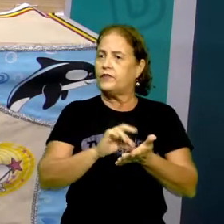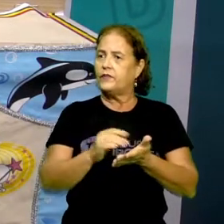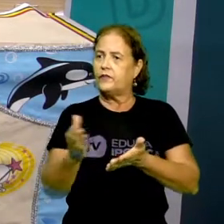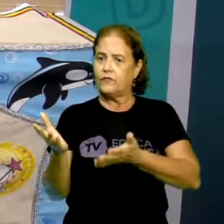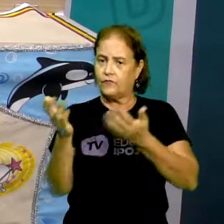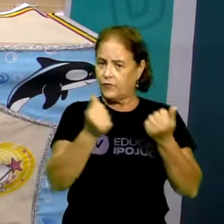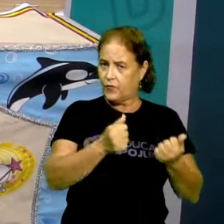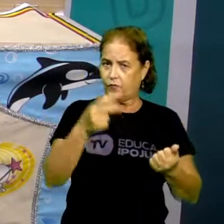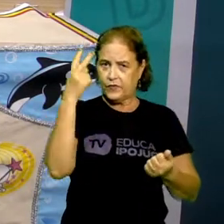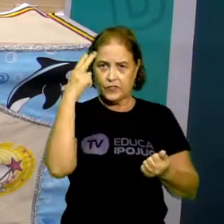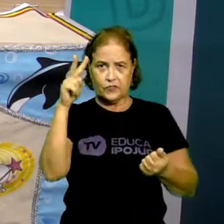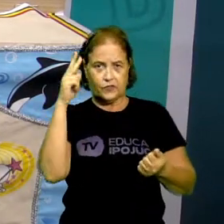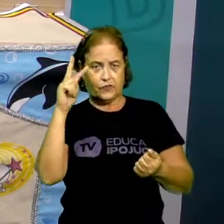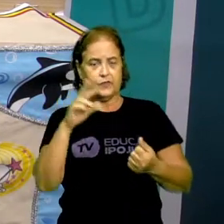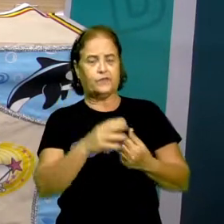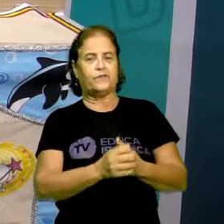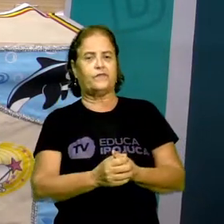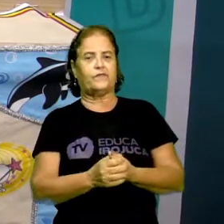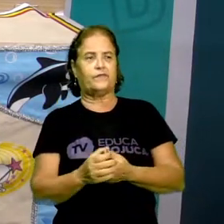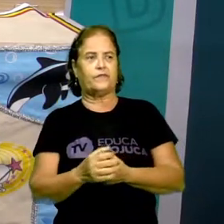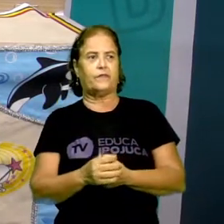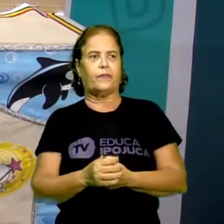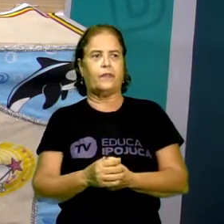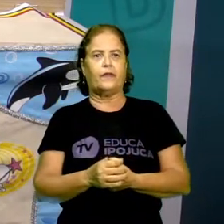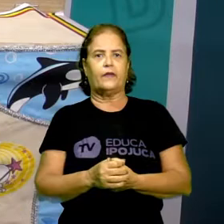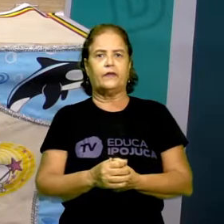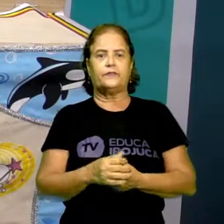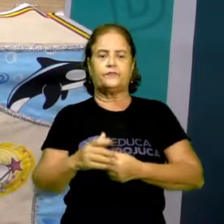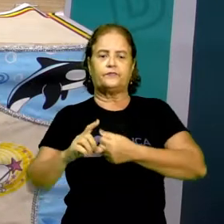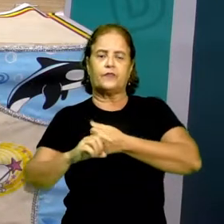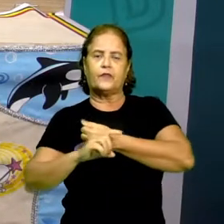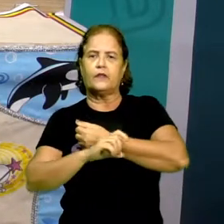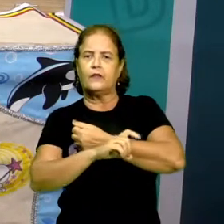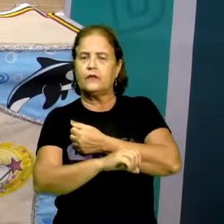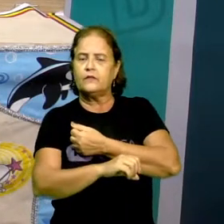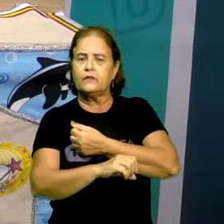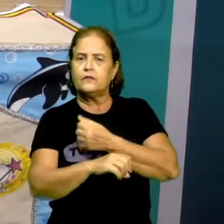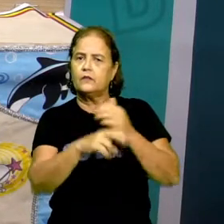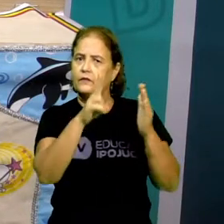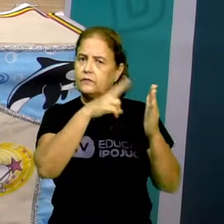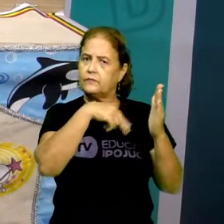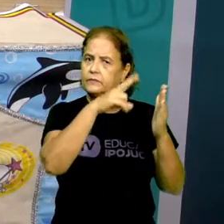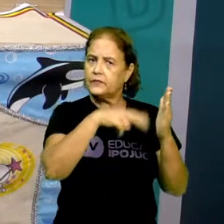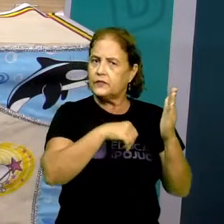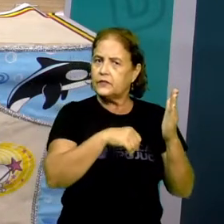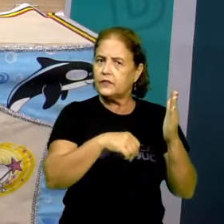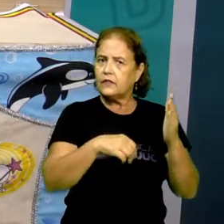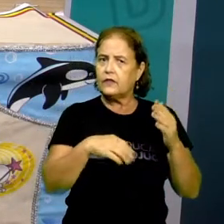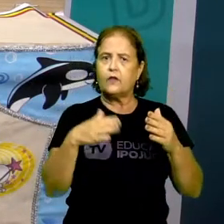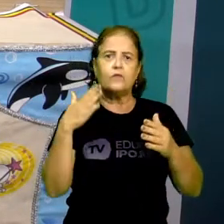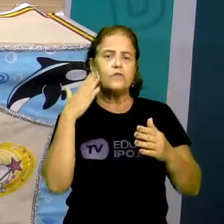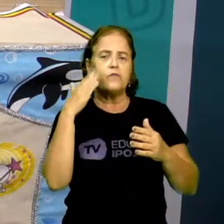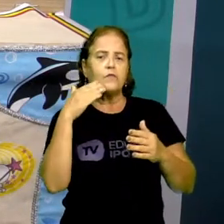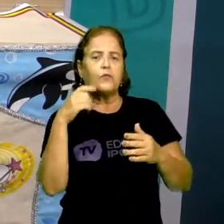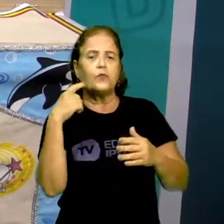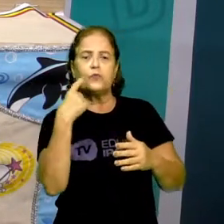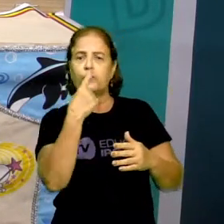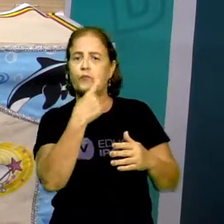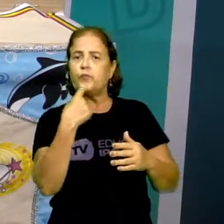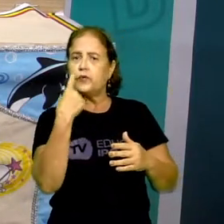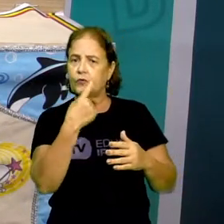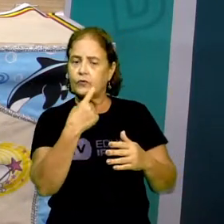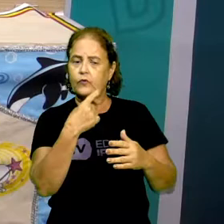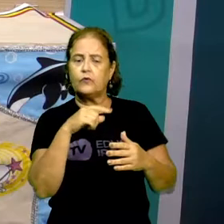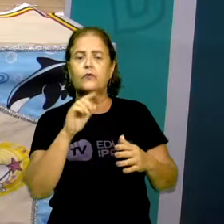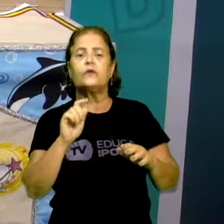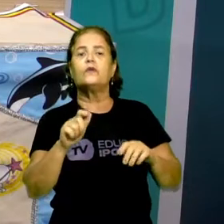história? Vamos lá! Isso mesmo! Ó, largata pintada de pó e batom. Quem foi